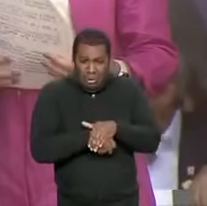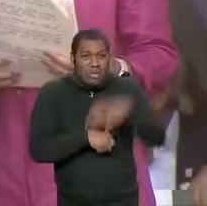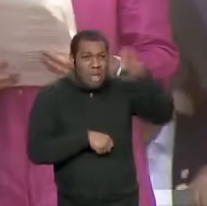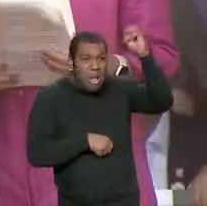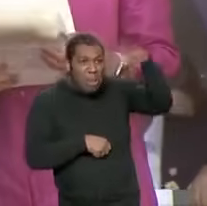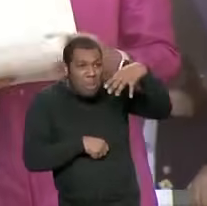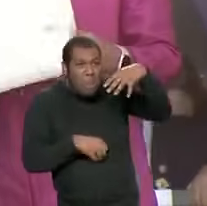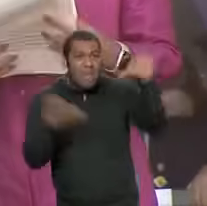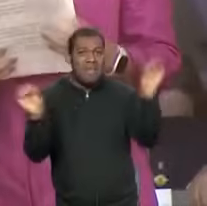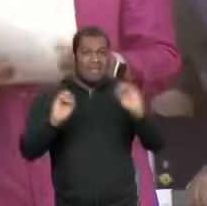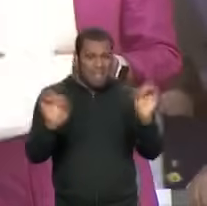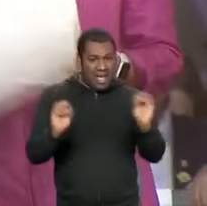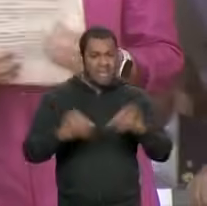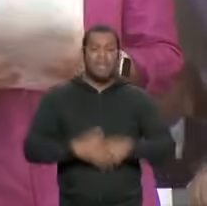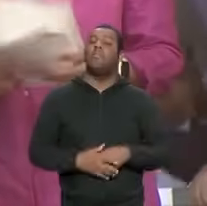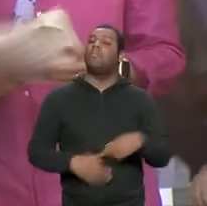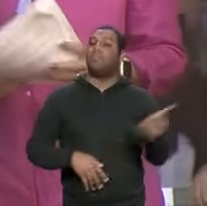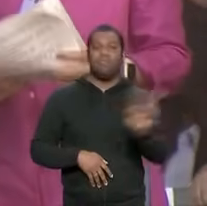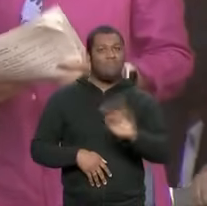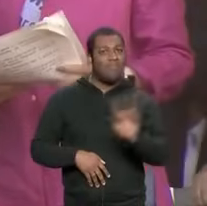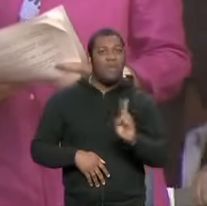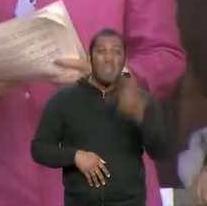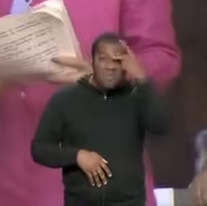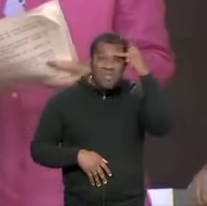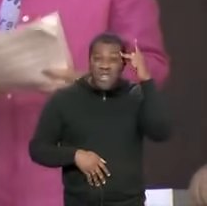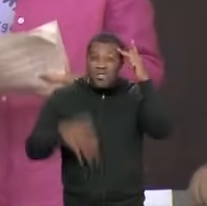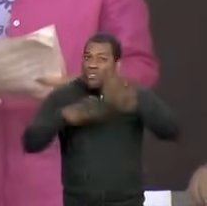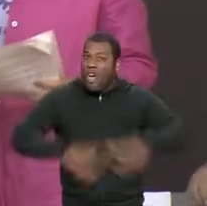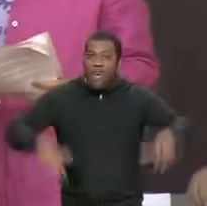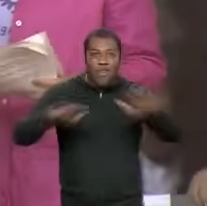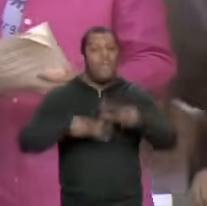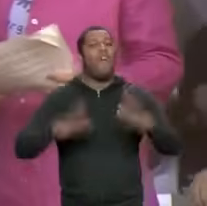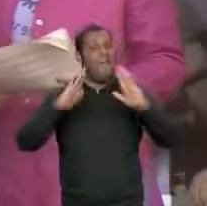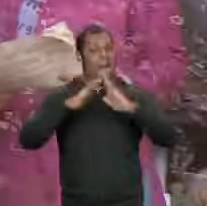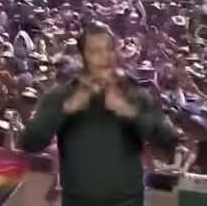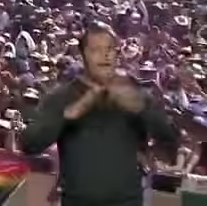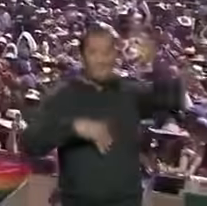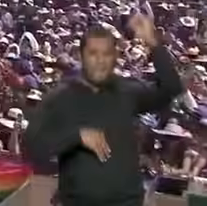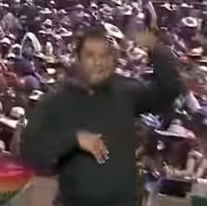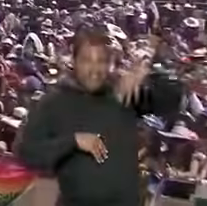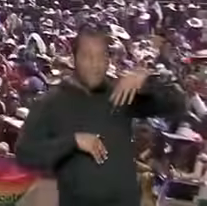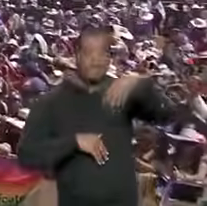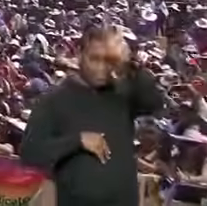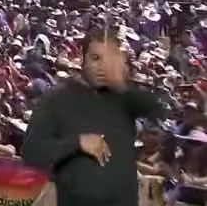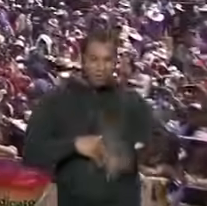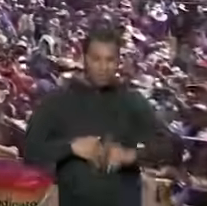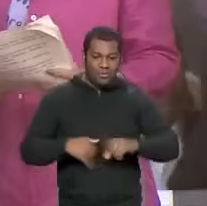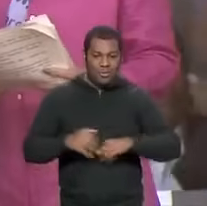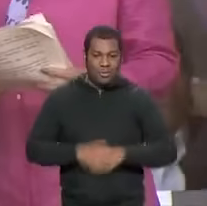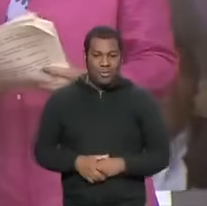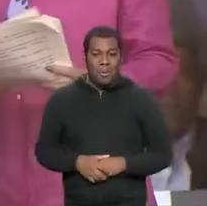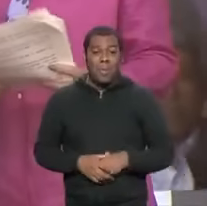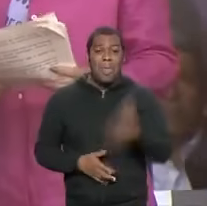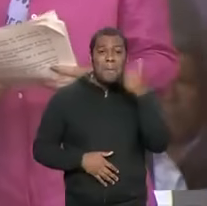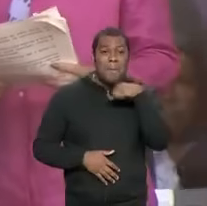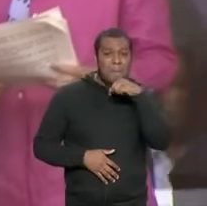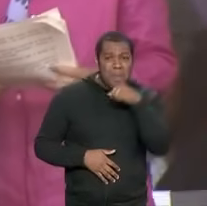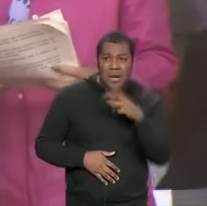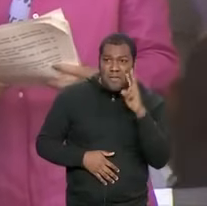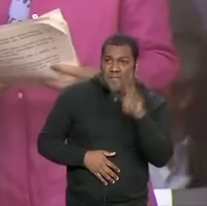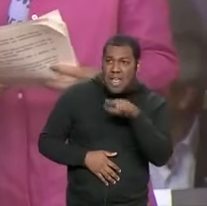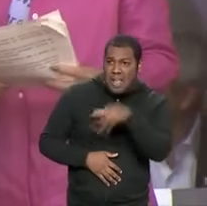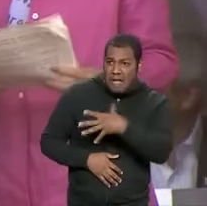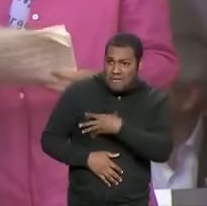porque será luz na casa de todas nenhuma mãe precisará ver o filho